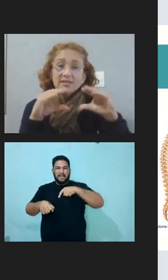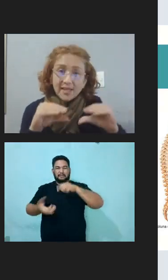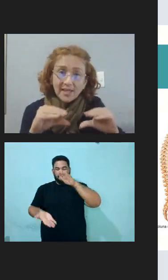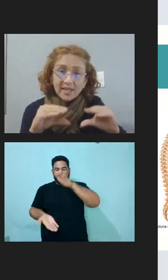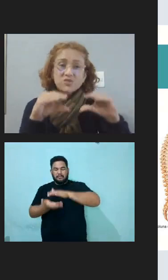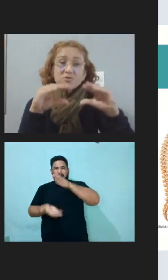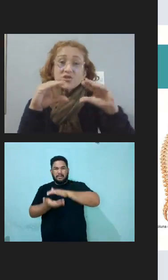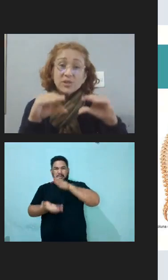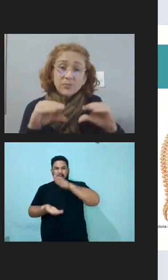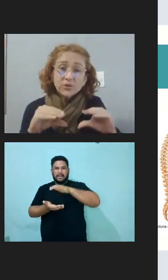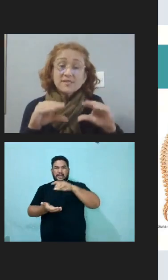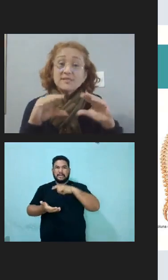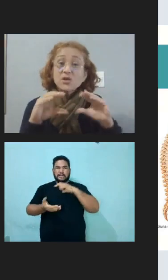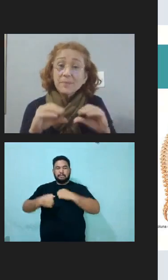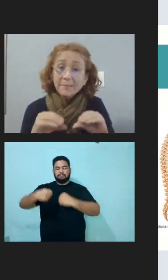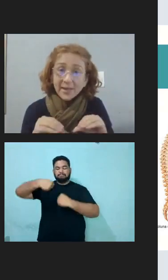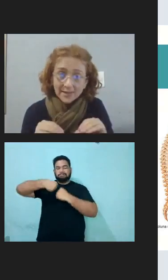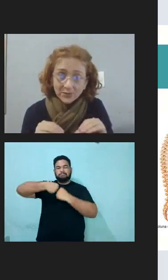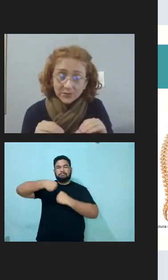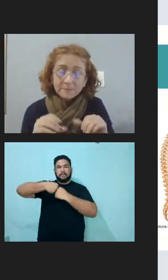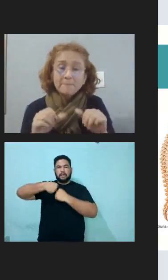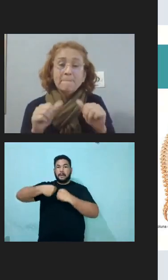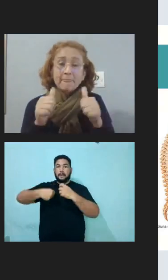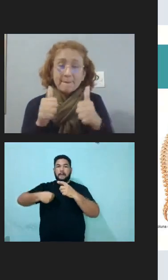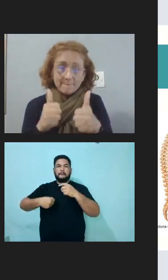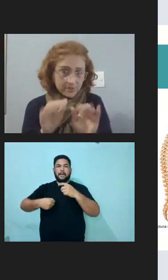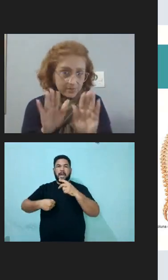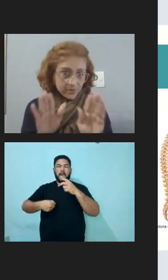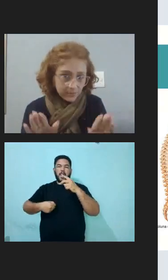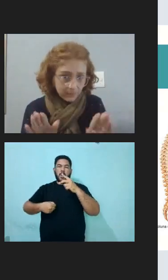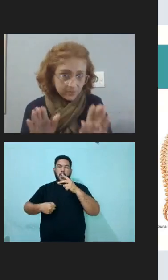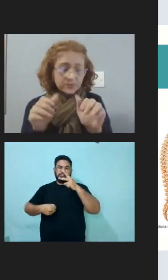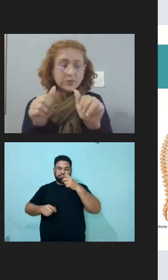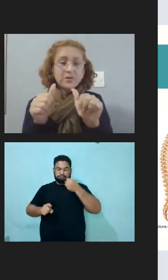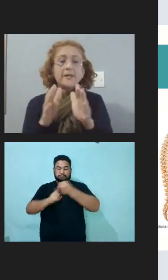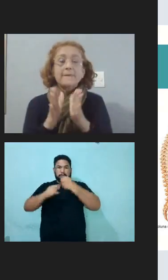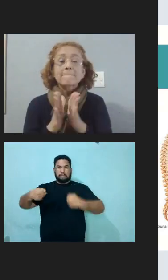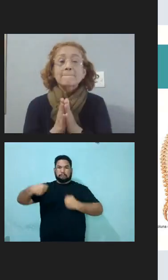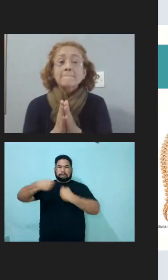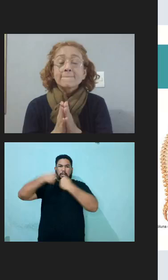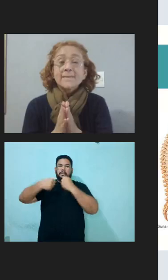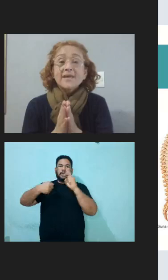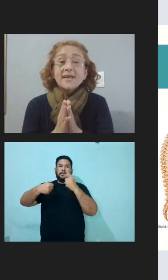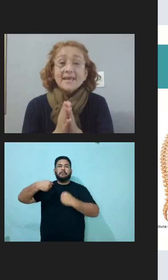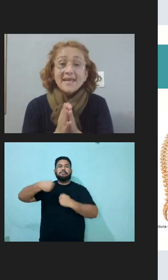de tênis, para a gente amortecer o impacto. Primeiro ponto, ok.